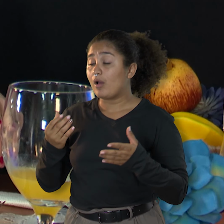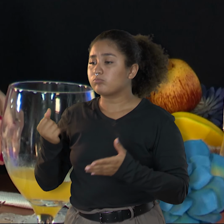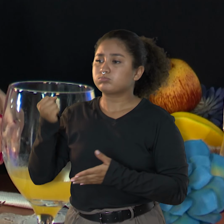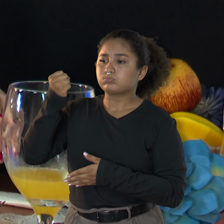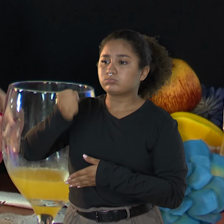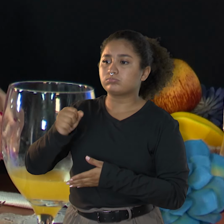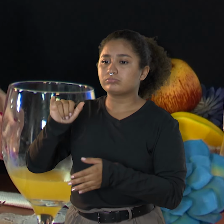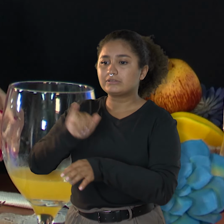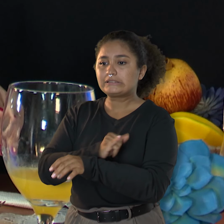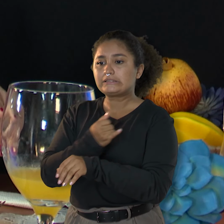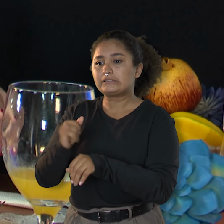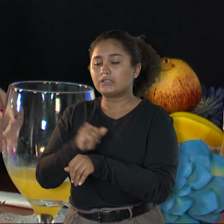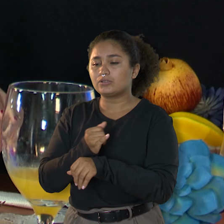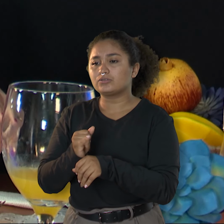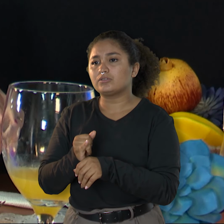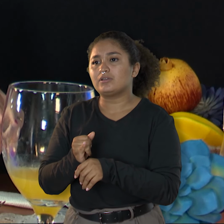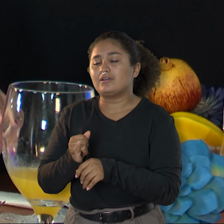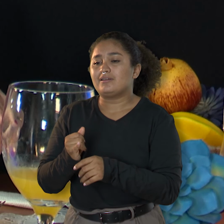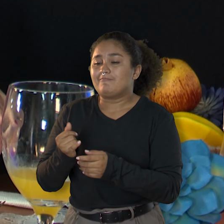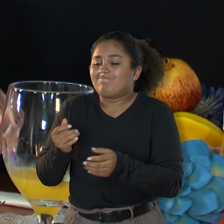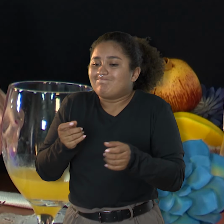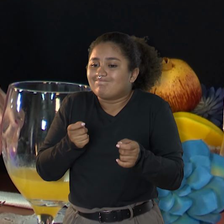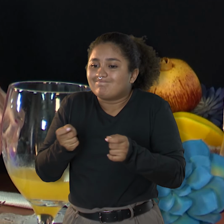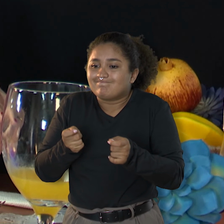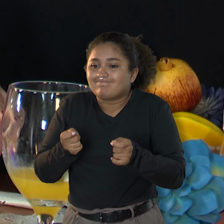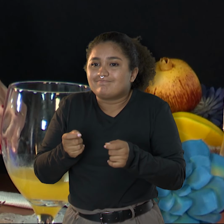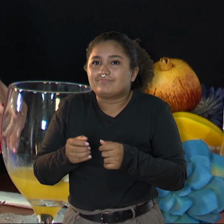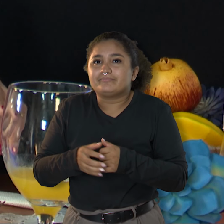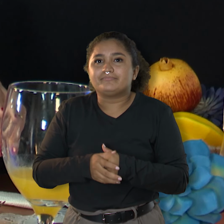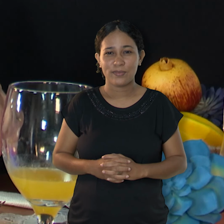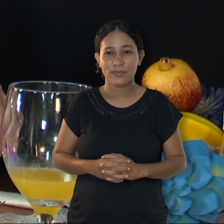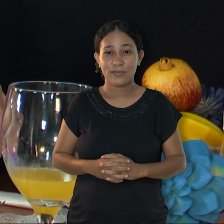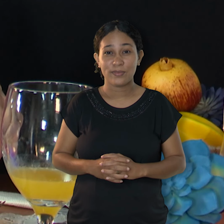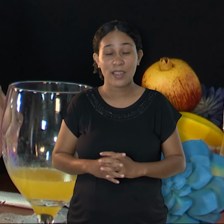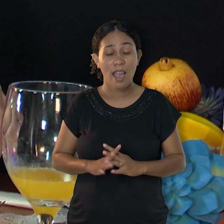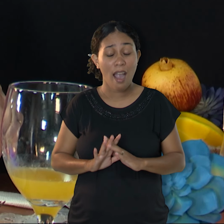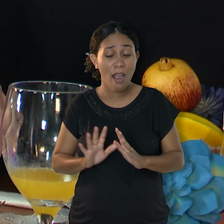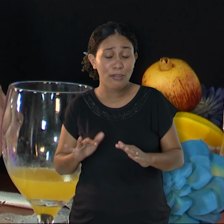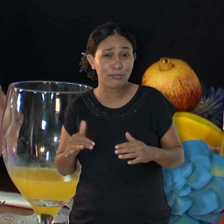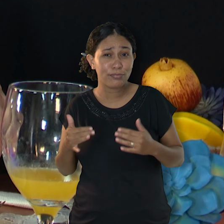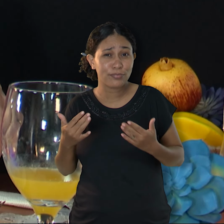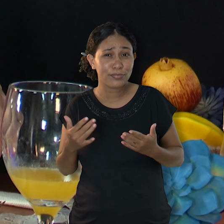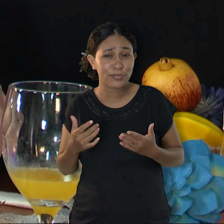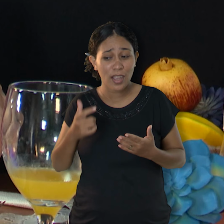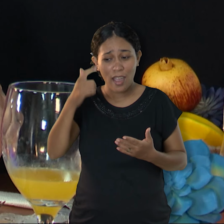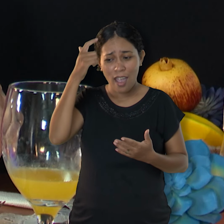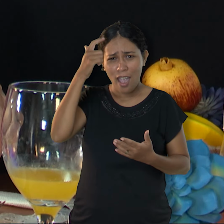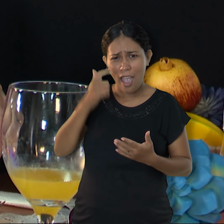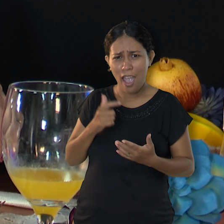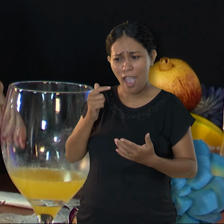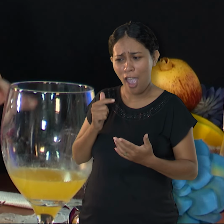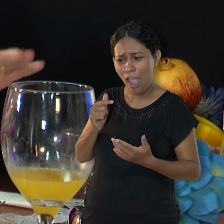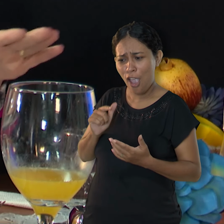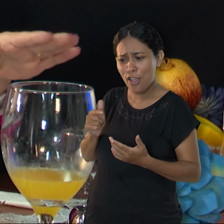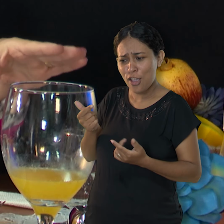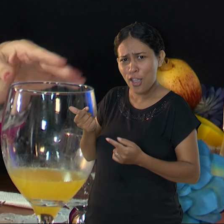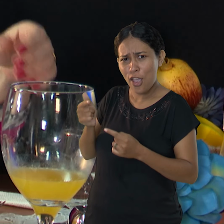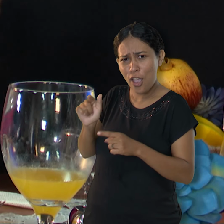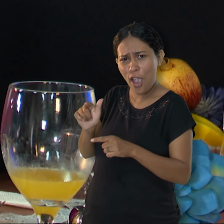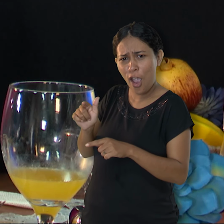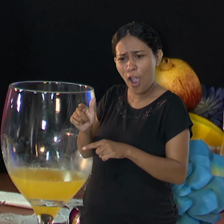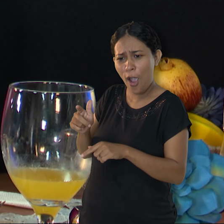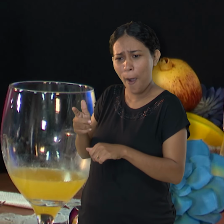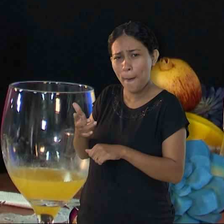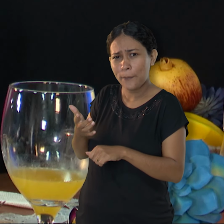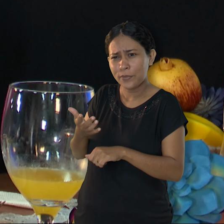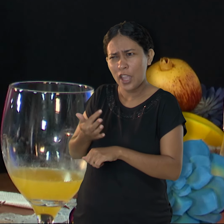estratégia, eu fui mexer com um assunto muito delicado. Então, eu fui mexer com a... É muito bonito contar